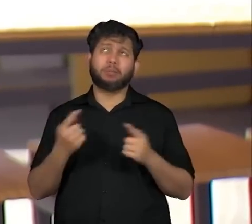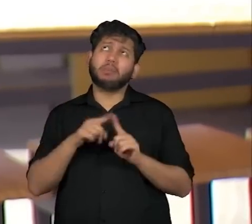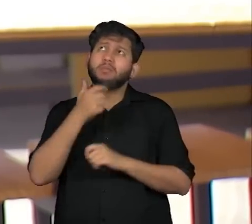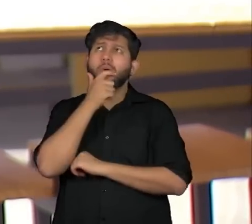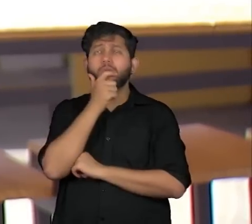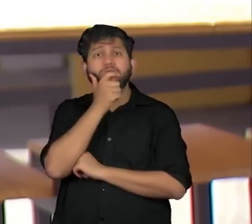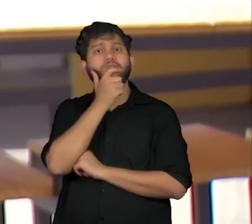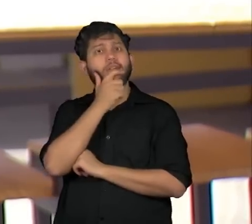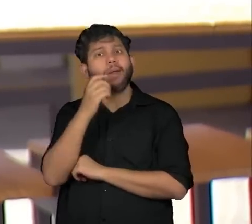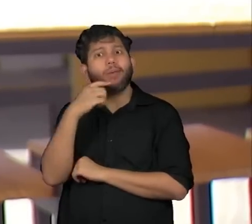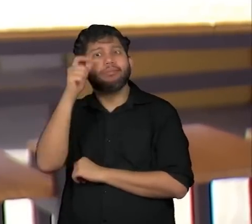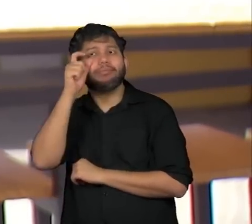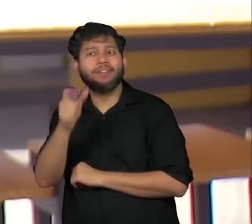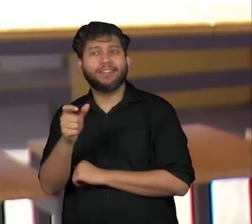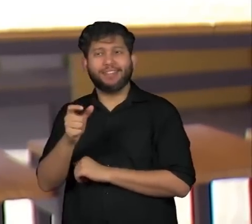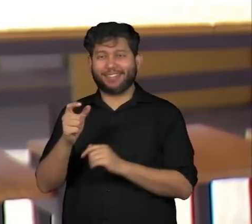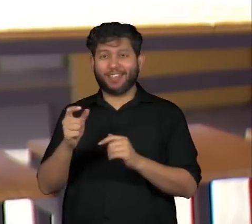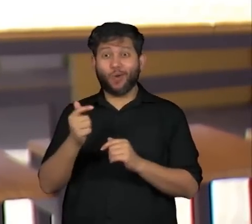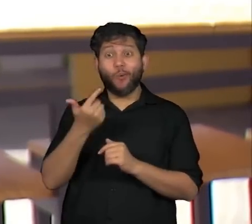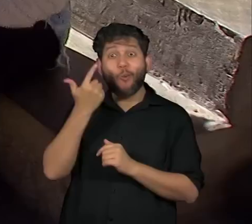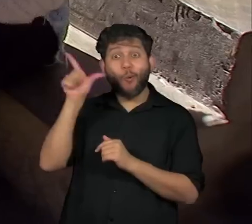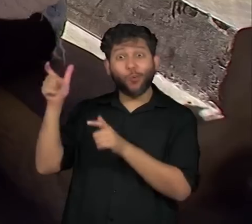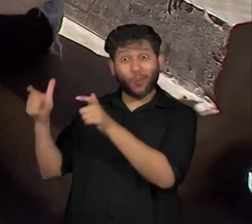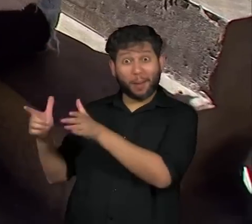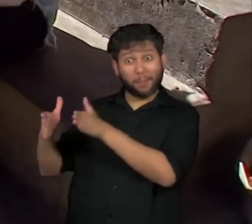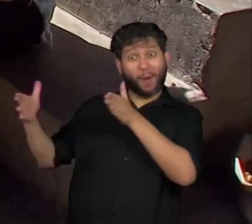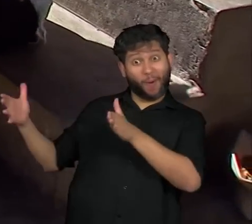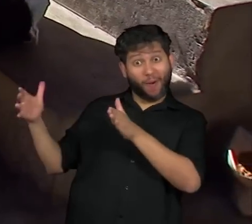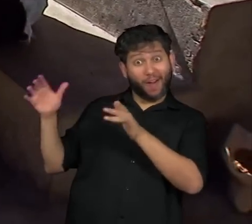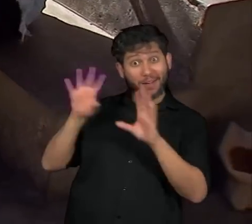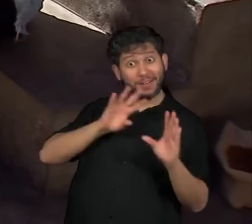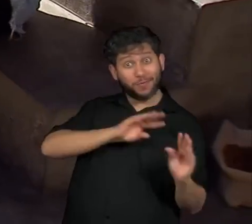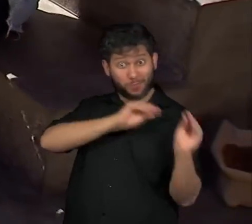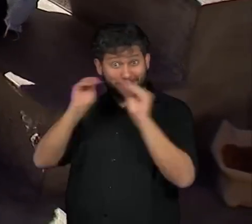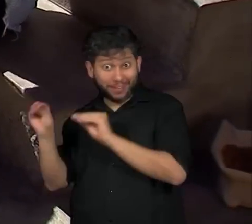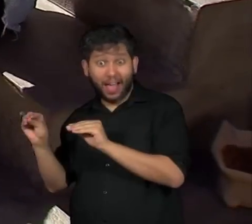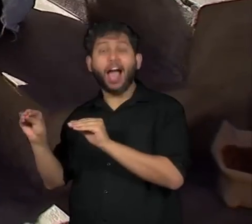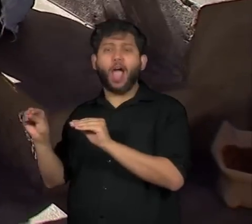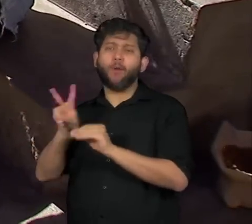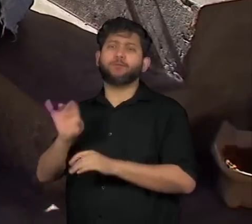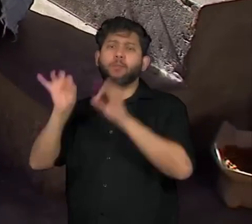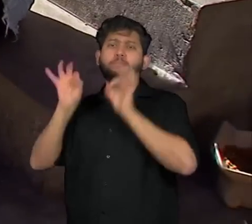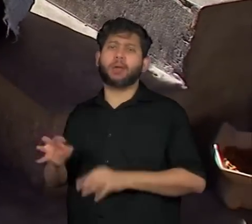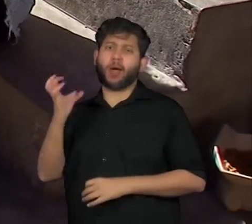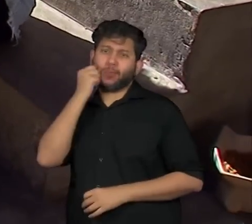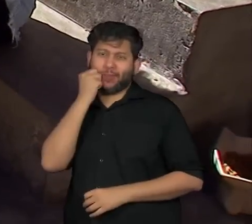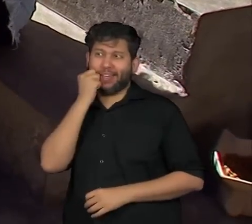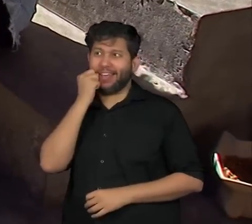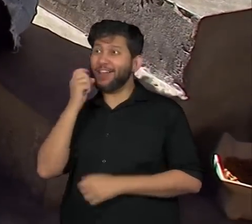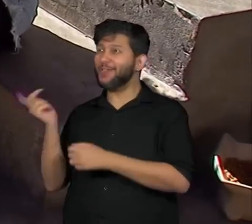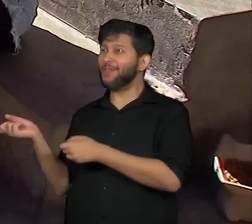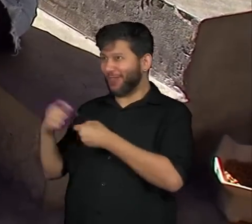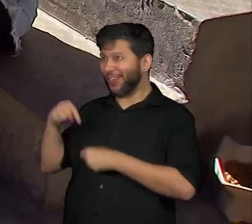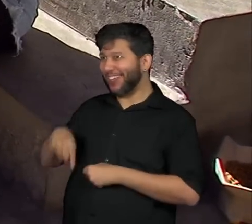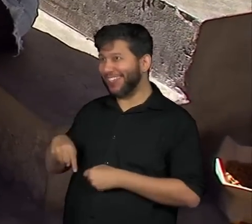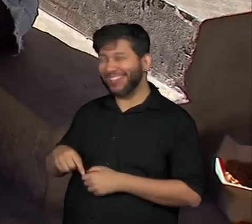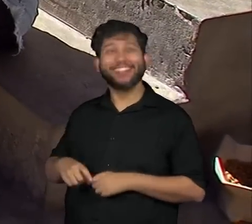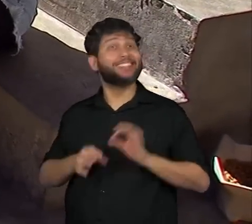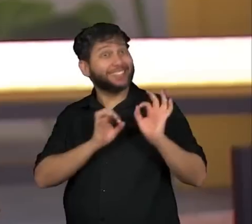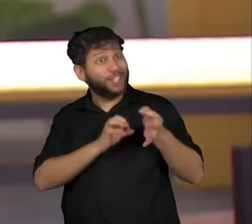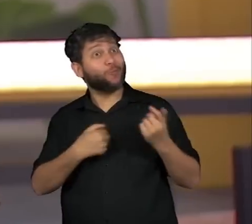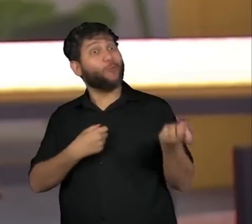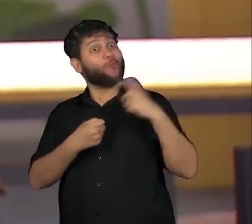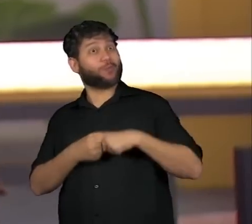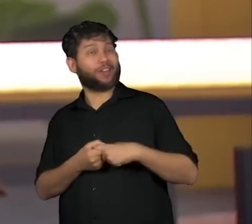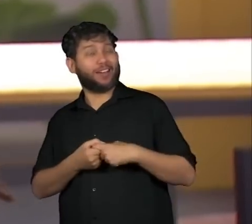tenho interesse, né? Assim que eu mudar para um lugar maior, eu quero muito adotar. E aí você considera voltar aqui para ver? Com certeza, com